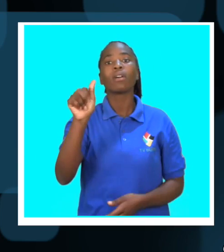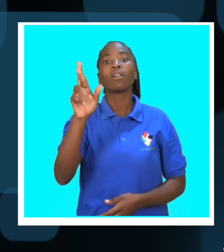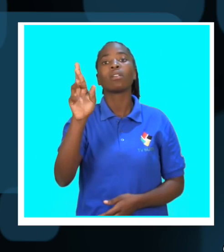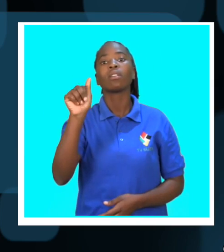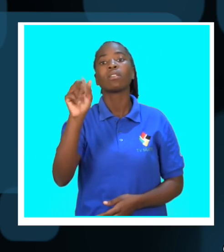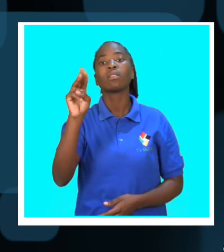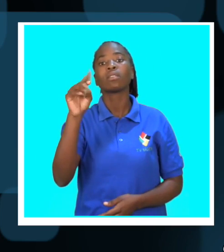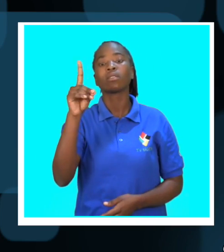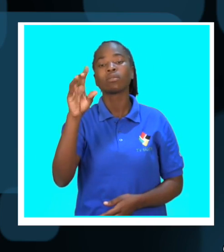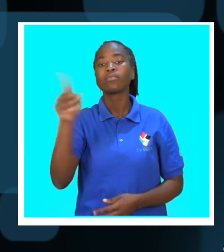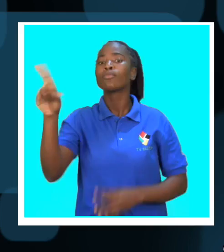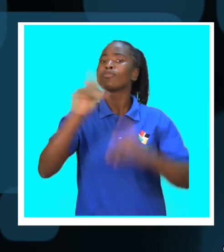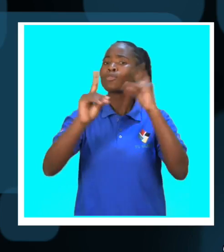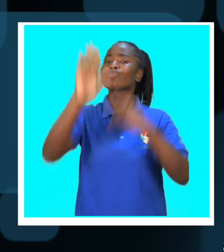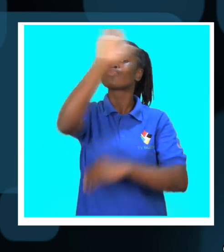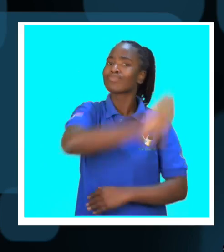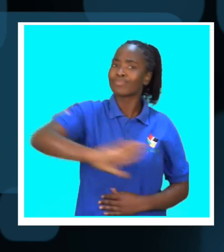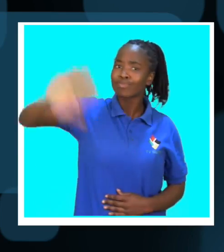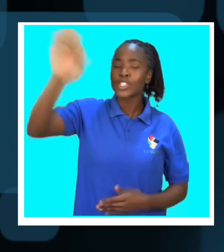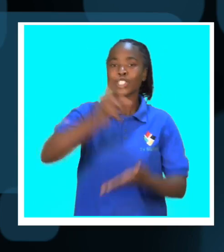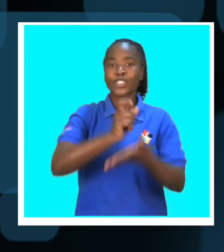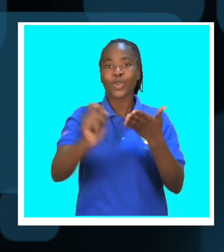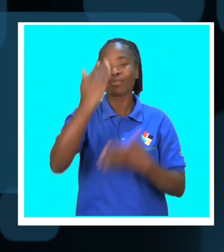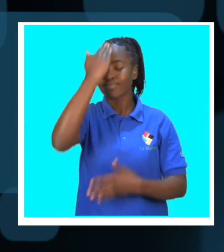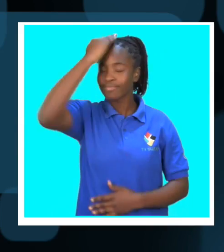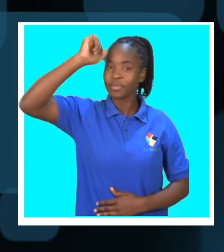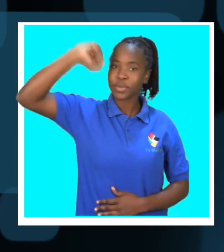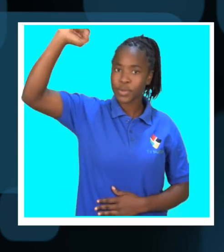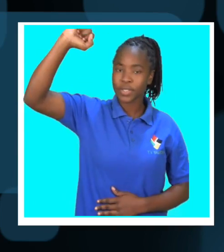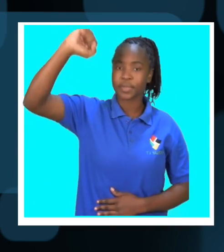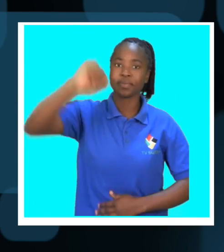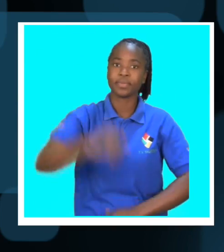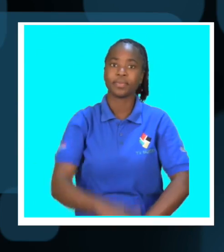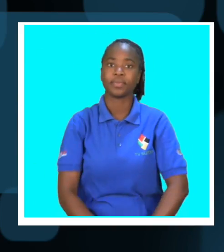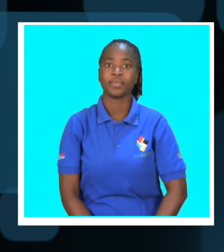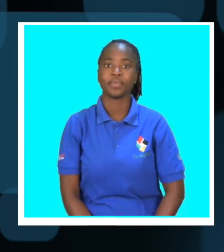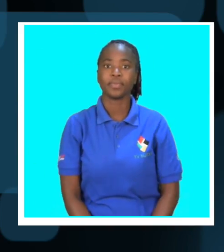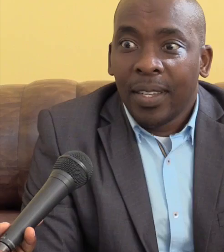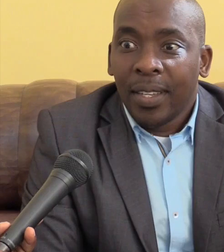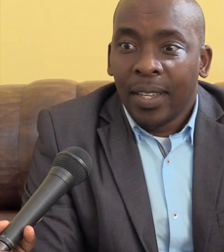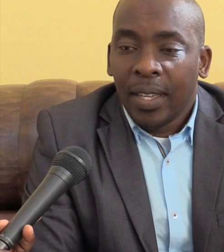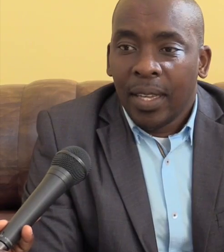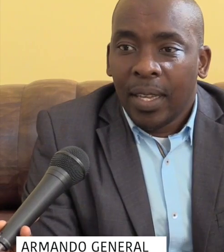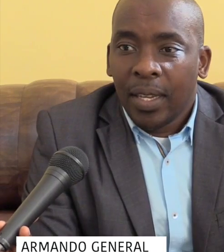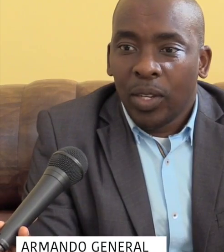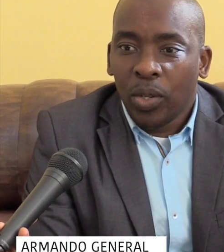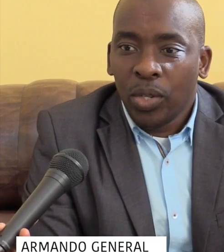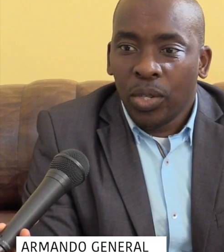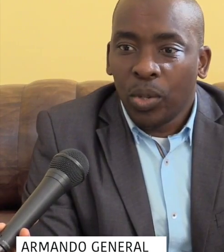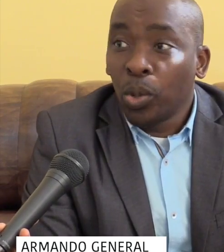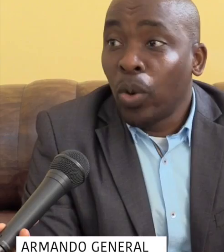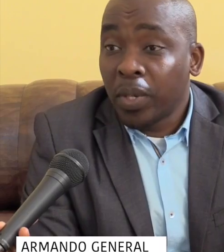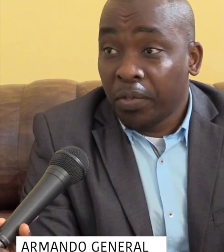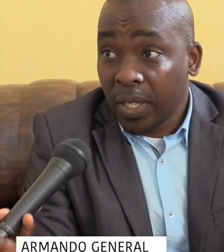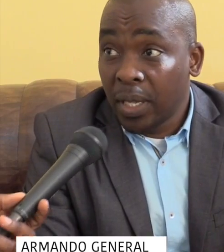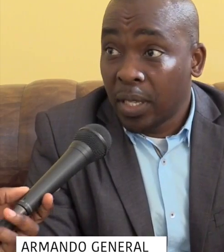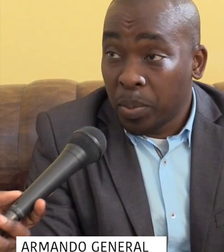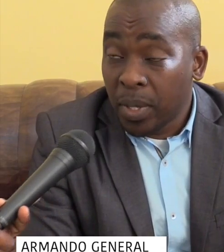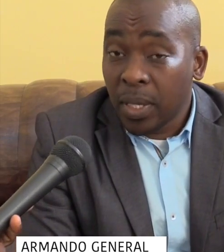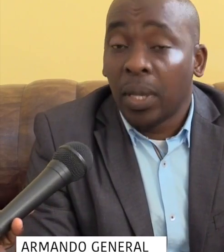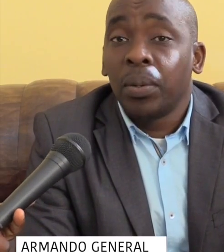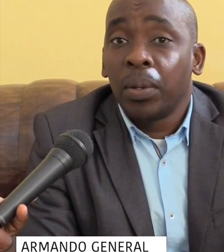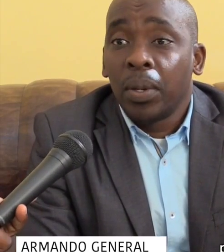alunos. Daí ser importante que toda a comunidade seja sensibilizada sobre este mal. E nós continuamos a